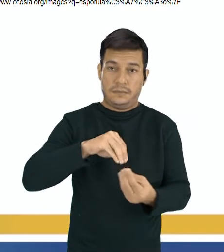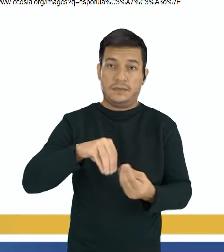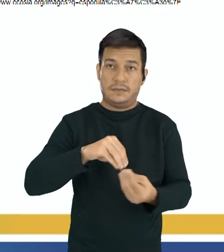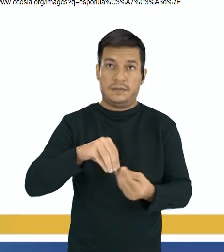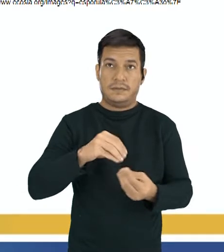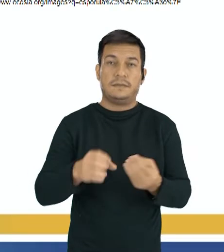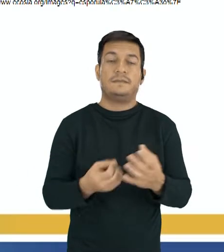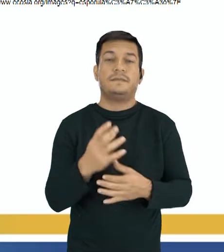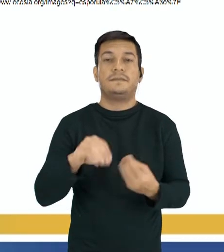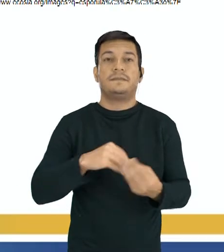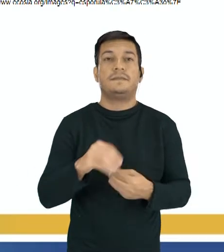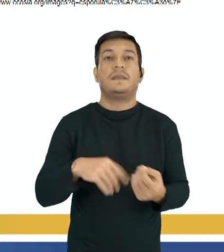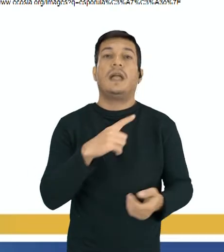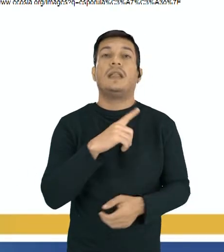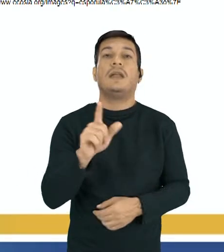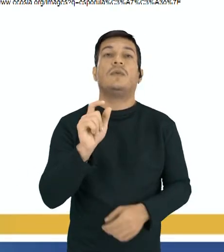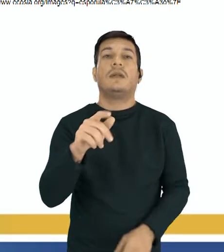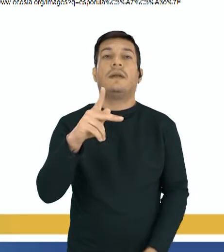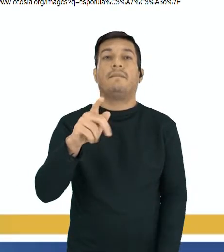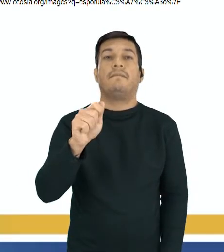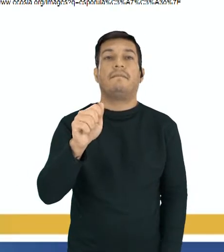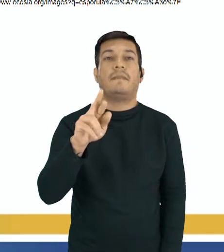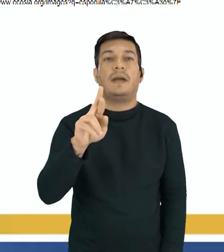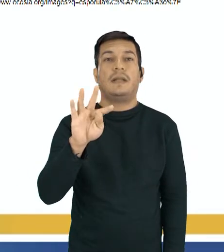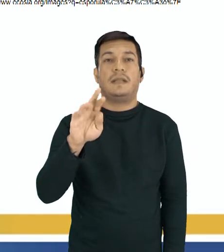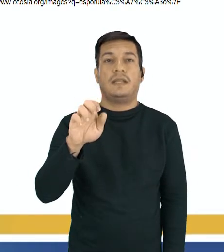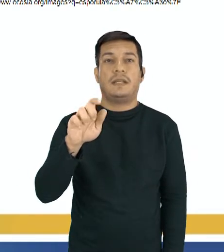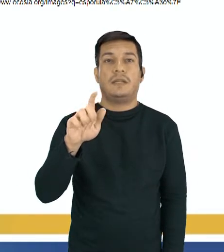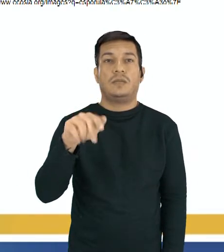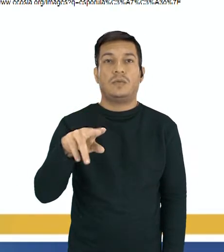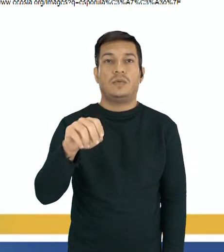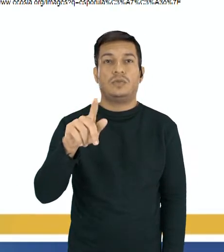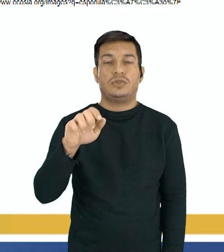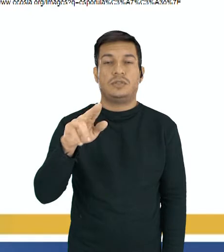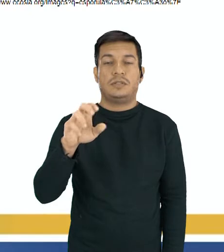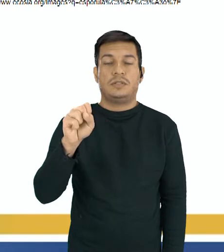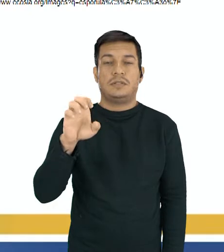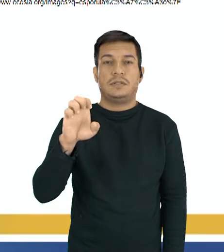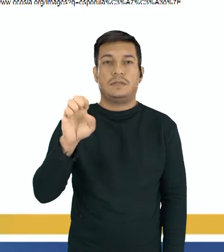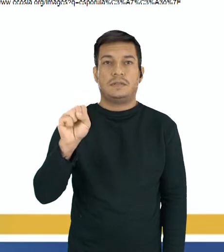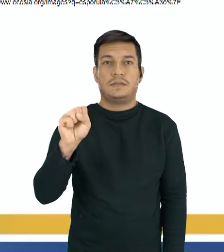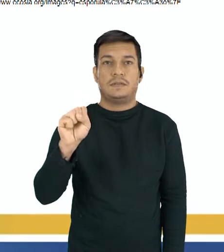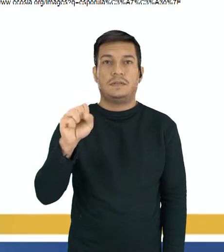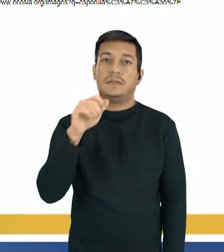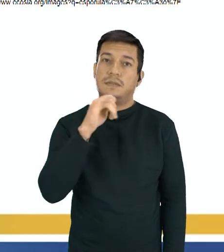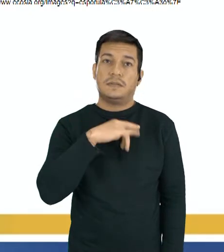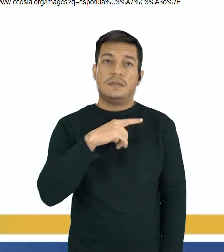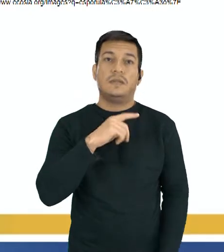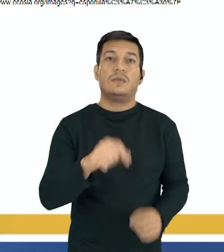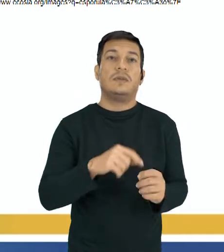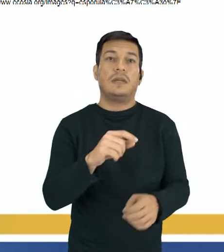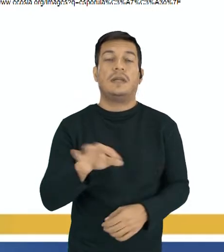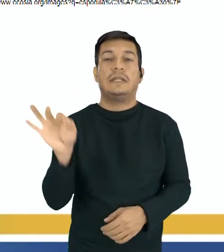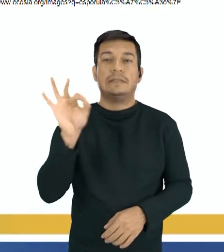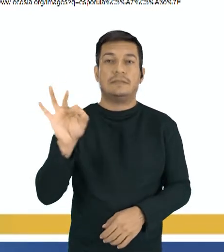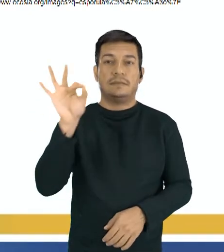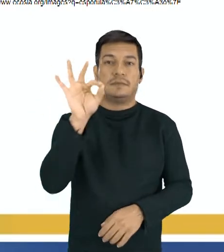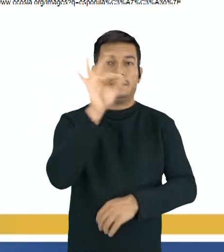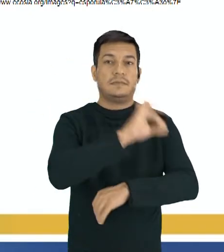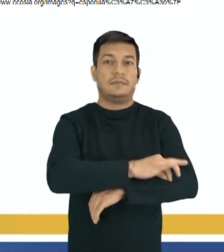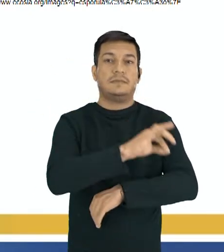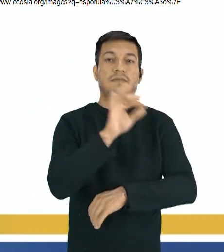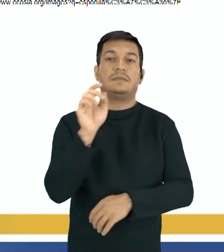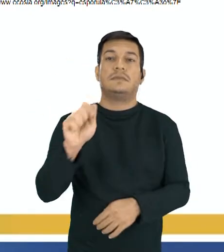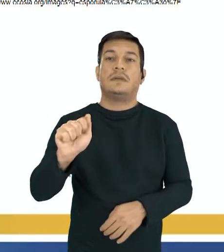temos ali o exemplo da partenogênese. A partenogênese, ela ocorre ali no exemplo nas abelhas. A gente